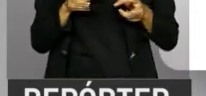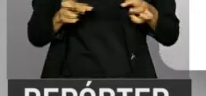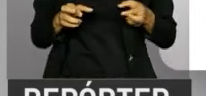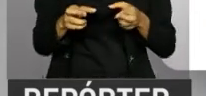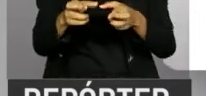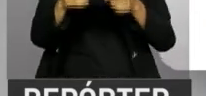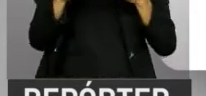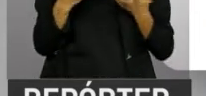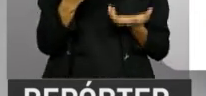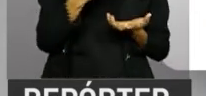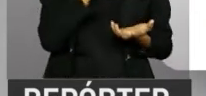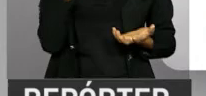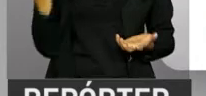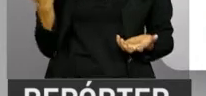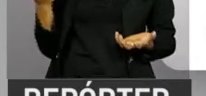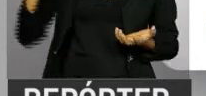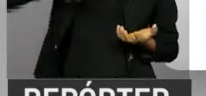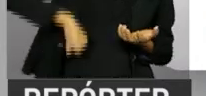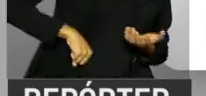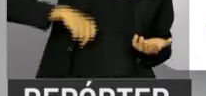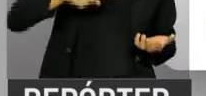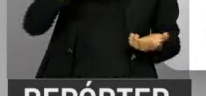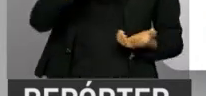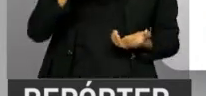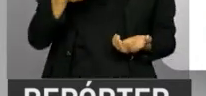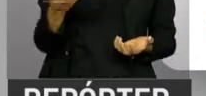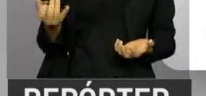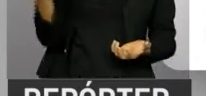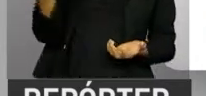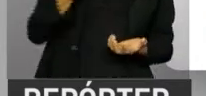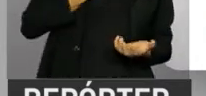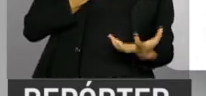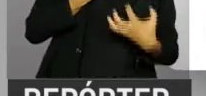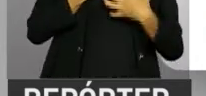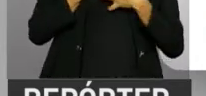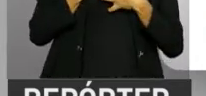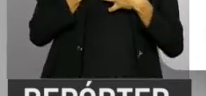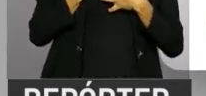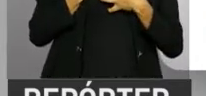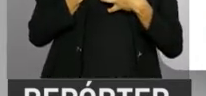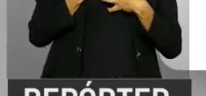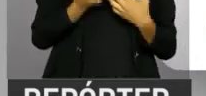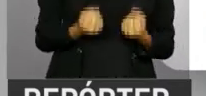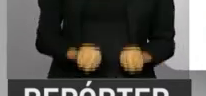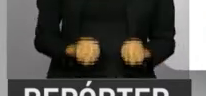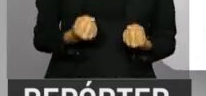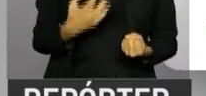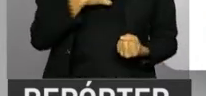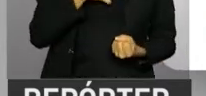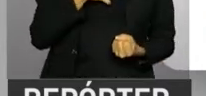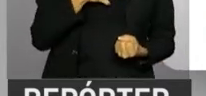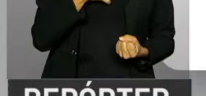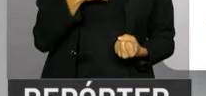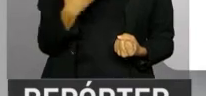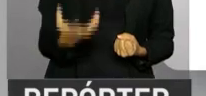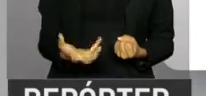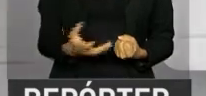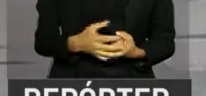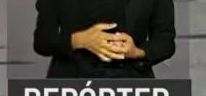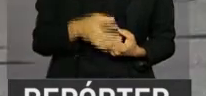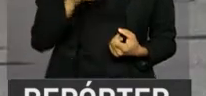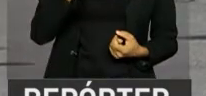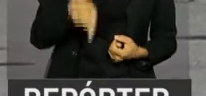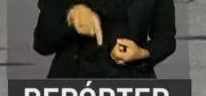presidente disse ter recebido a notícia com grande pesar e afirma que isso os sentimentos estão com o